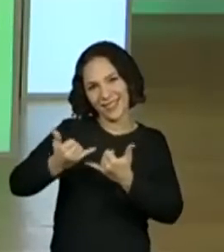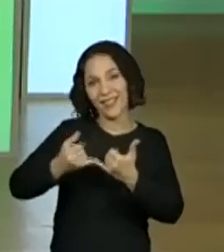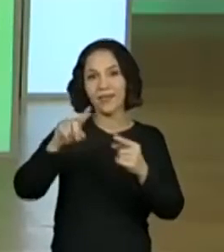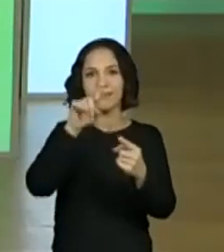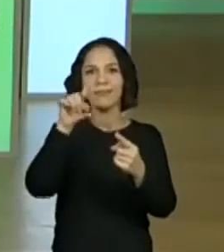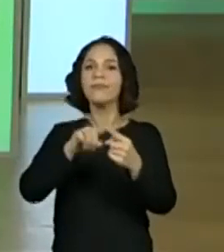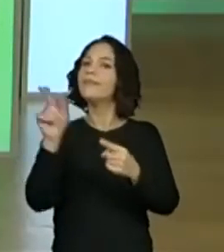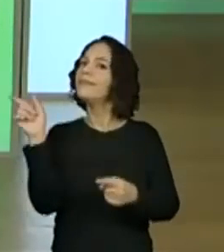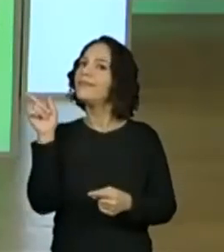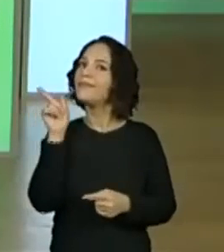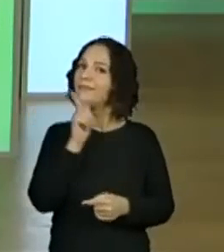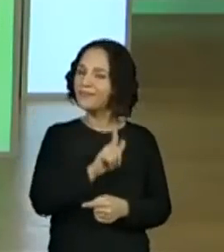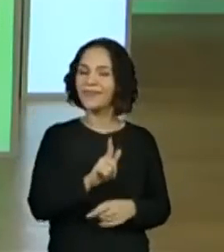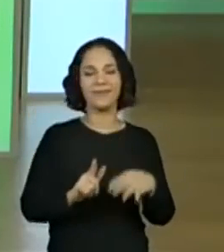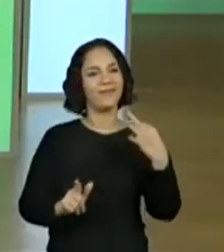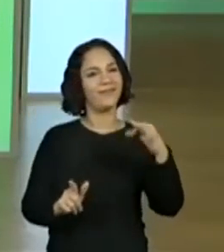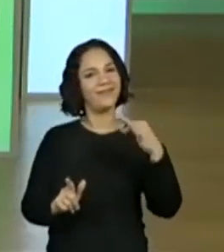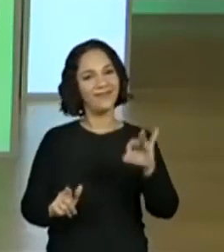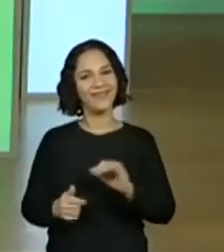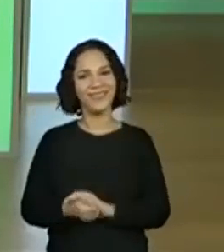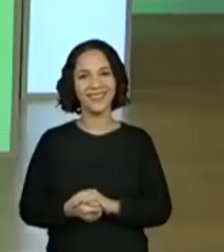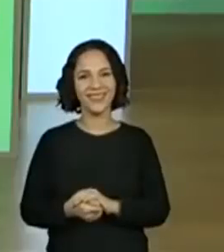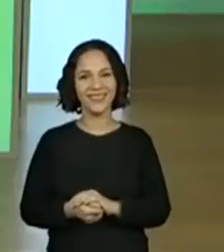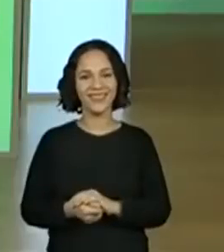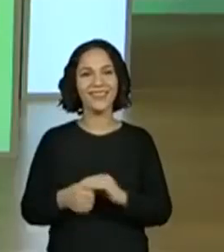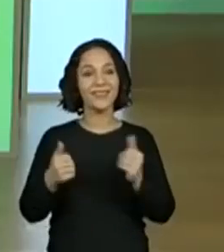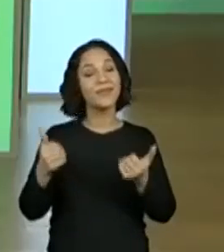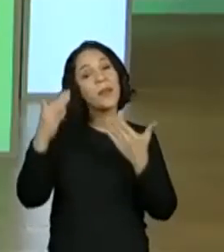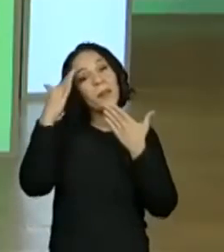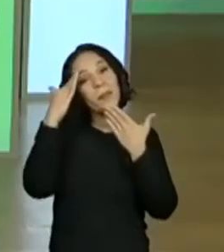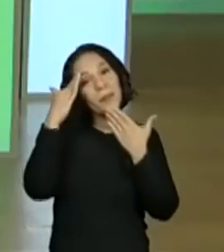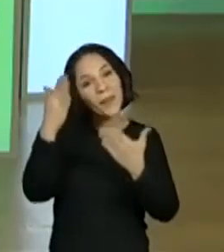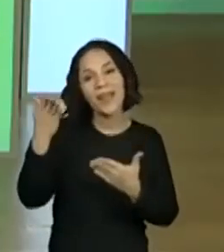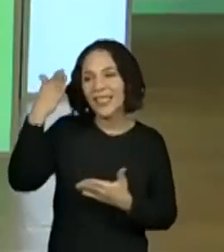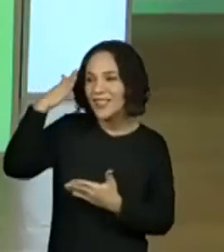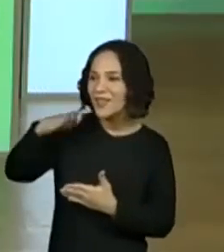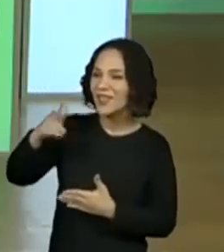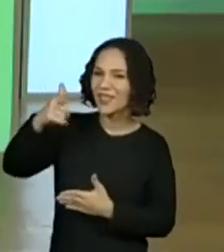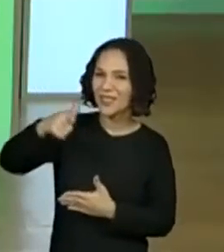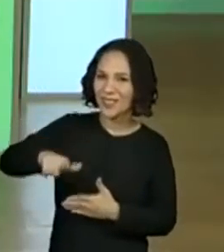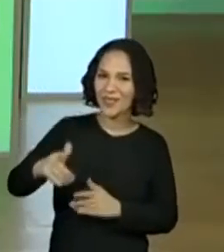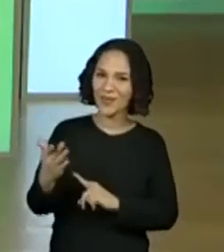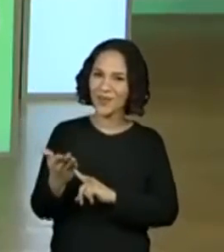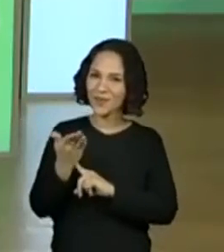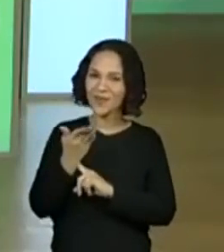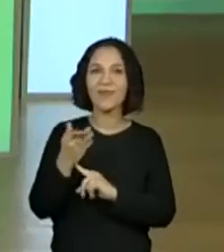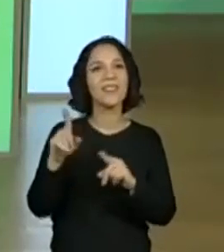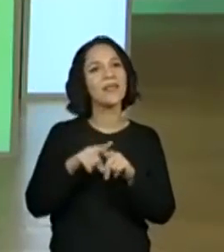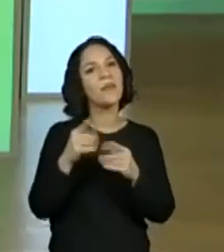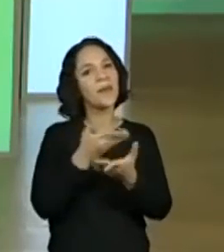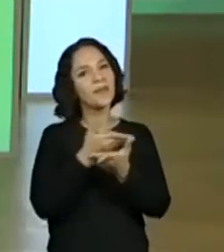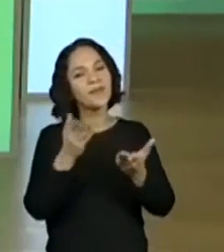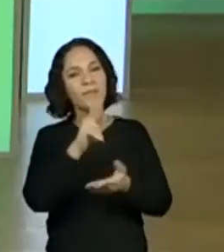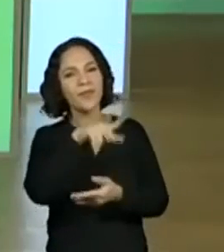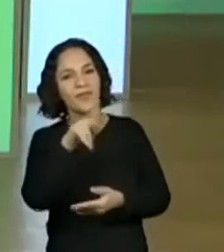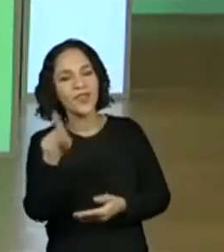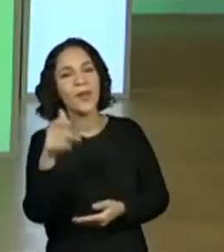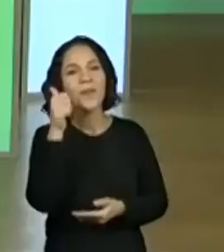Missão cumprida, isso mesmo, missão cumprida. Obrigada, Fran, novamente. Eu que agradeço. Obrigado,